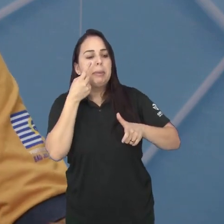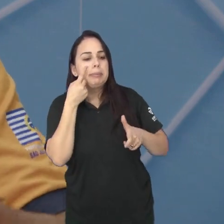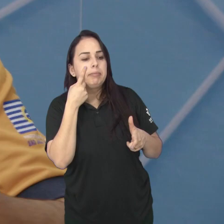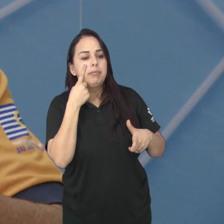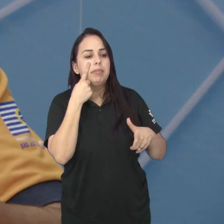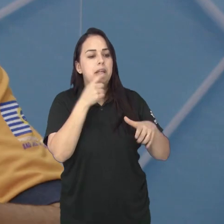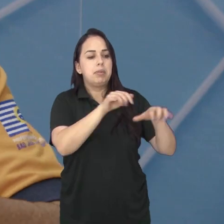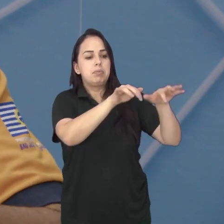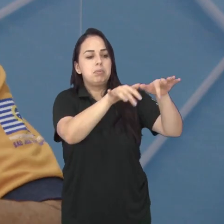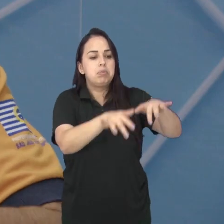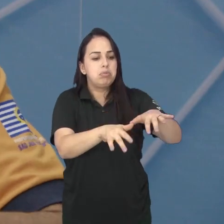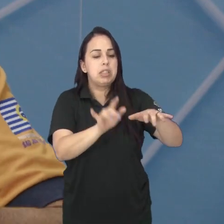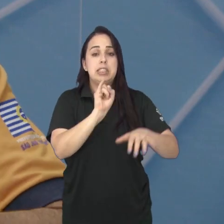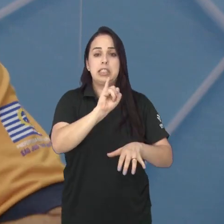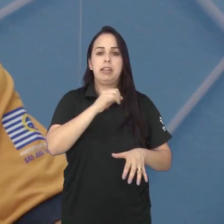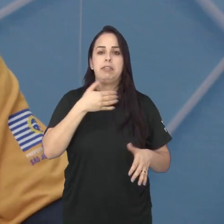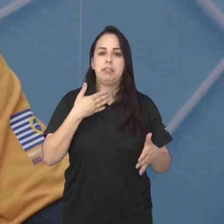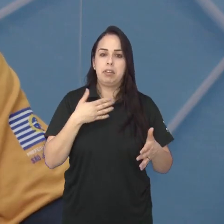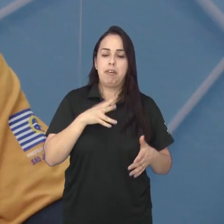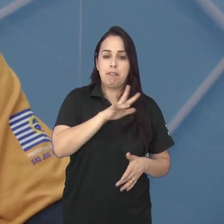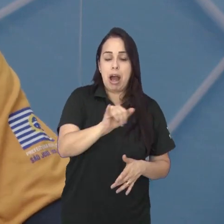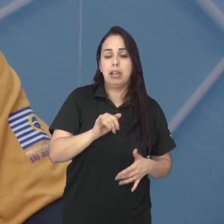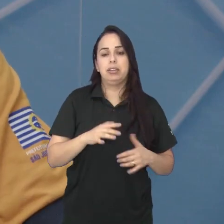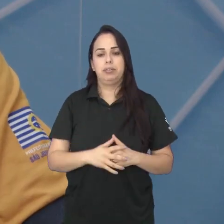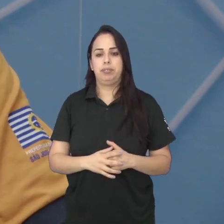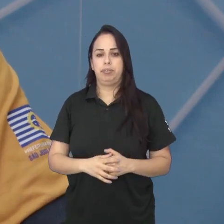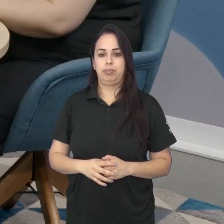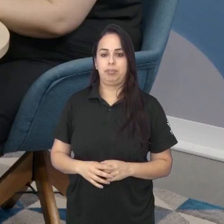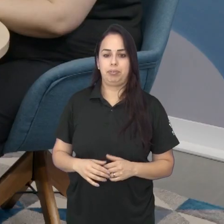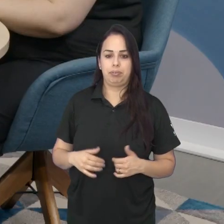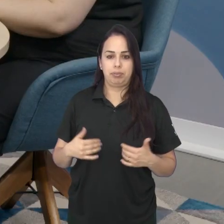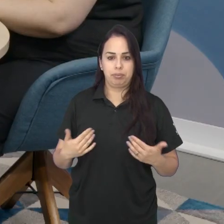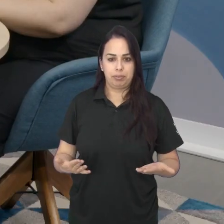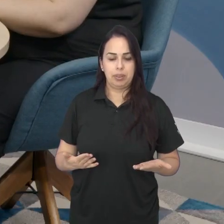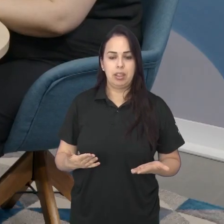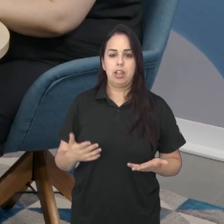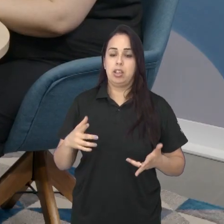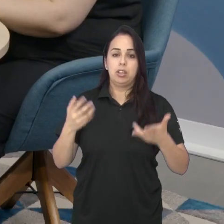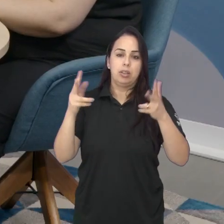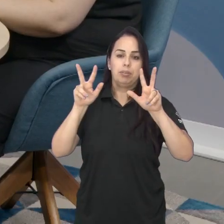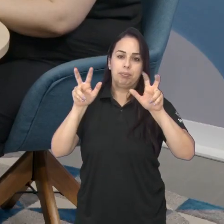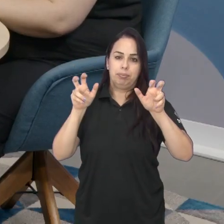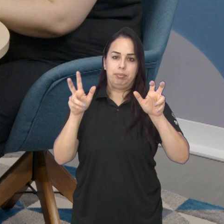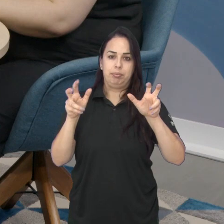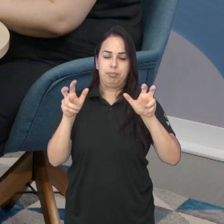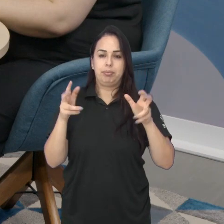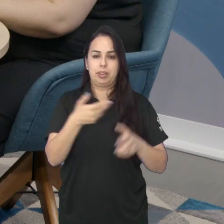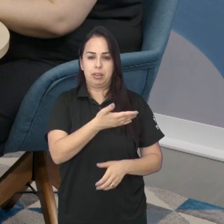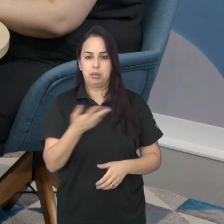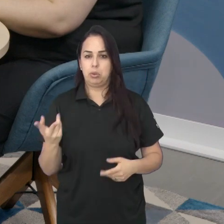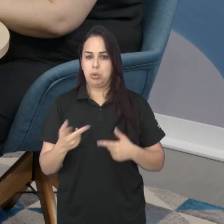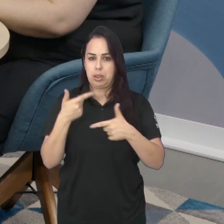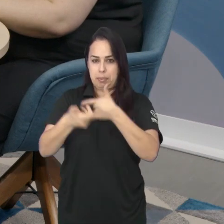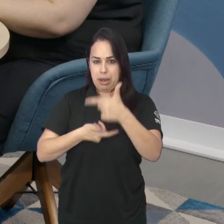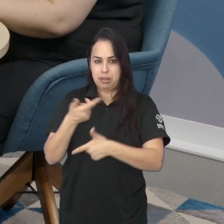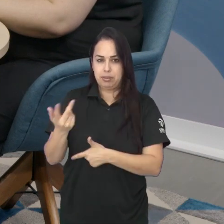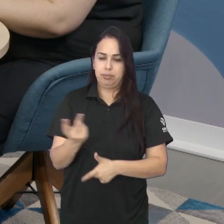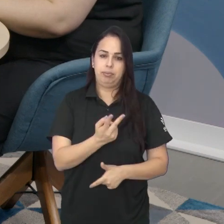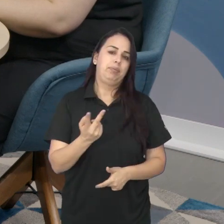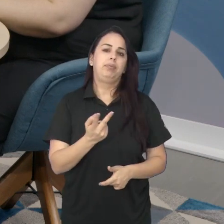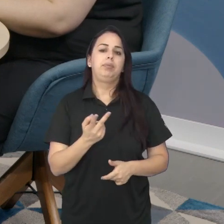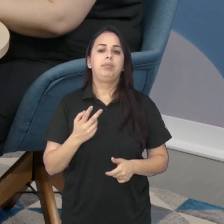ele perde ali a sua coesão e pode acontecer um escorregamento. Tá joia. Já que a gente está falando, então, um pouquinho do trabalho de